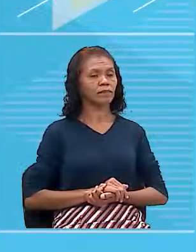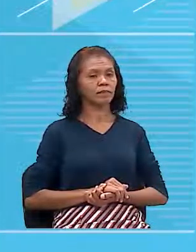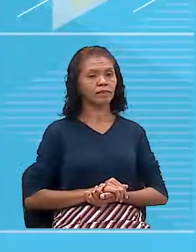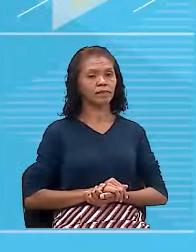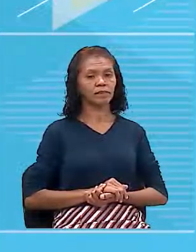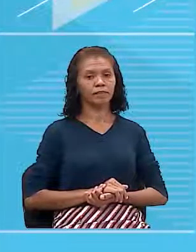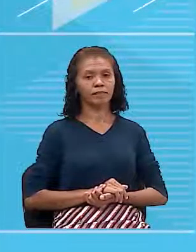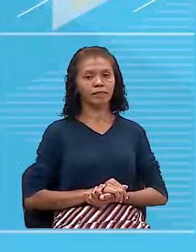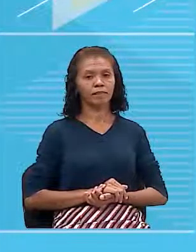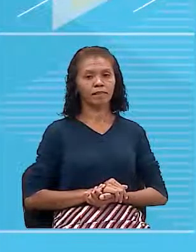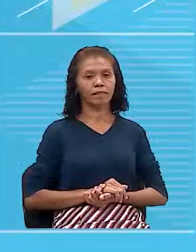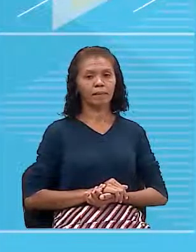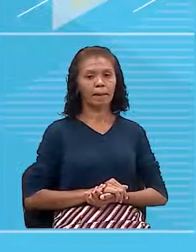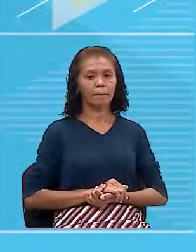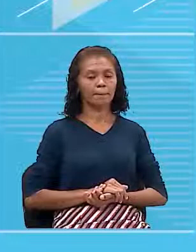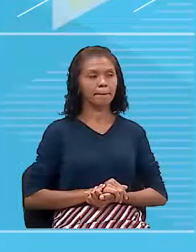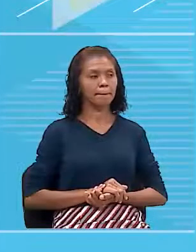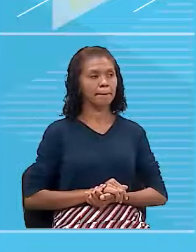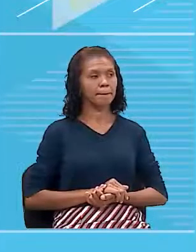carboidrato